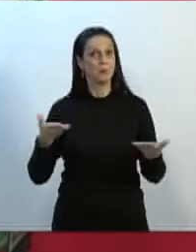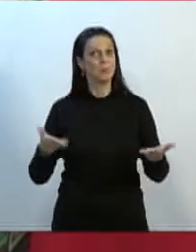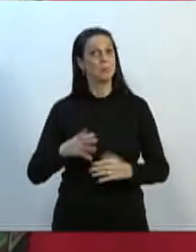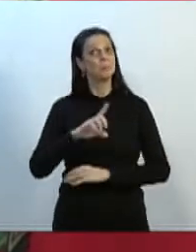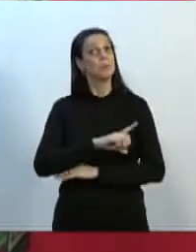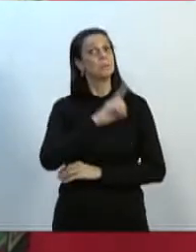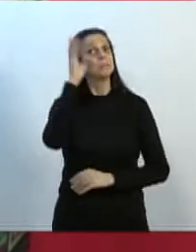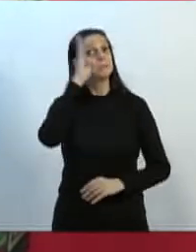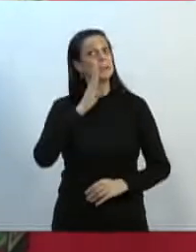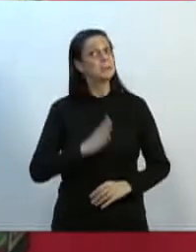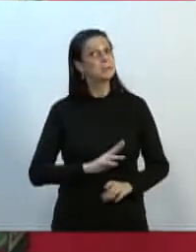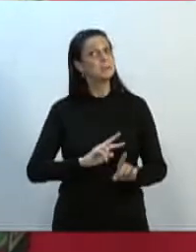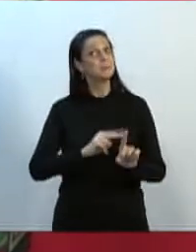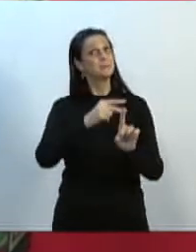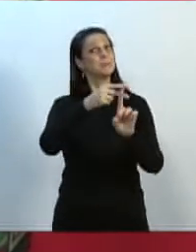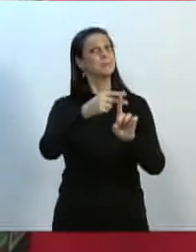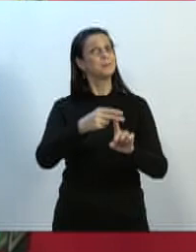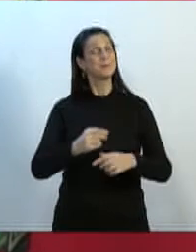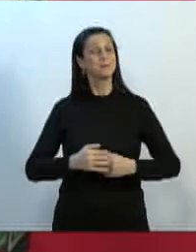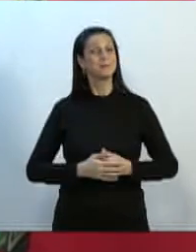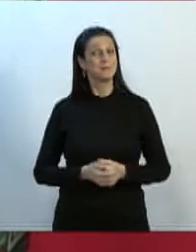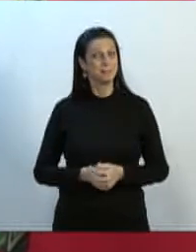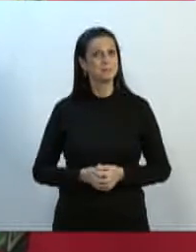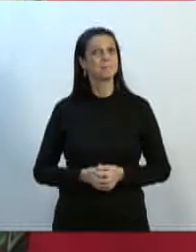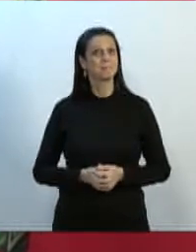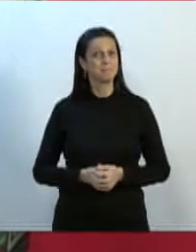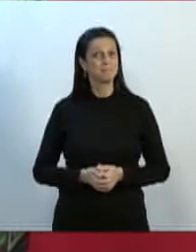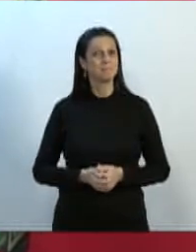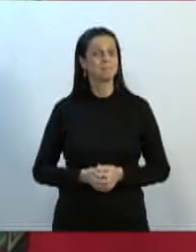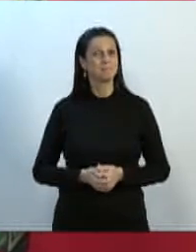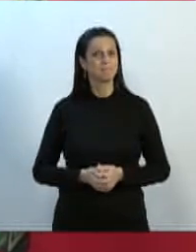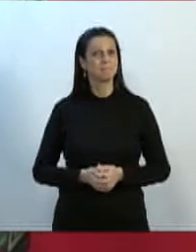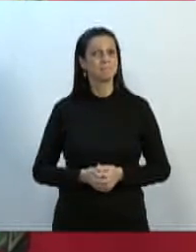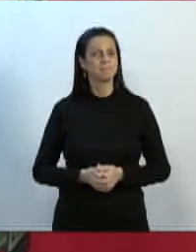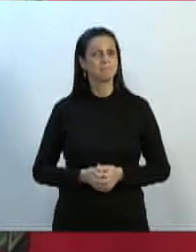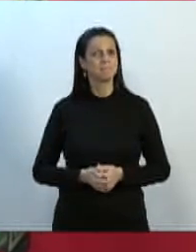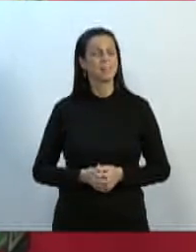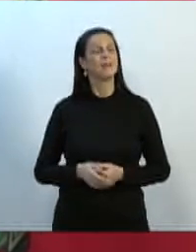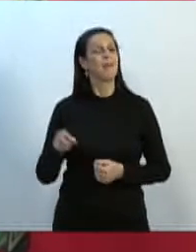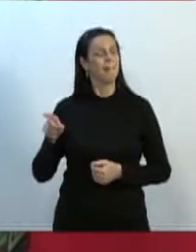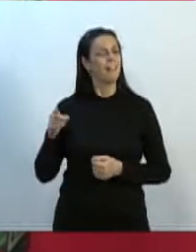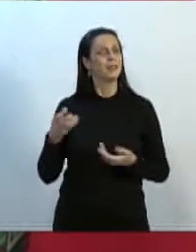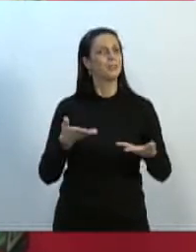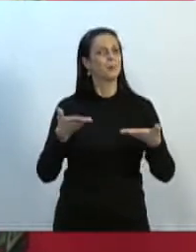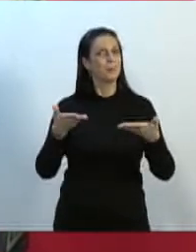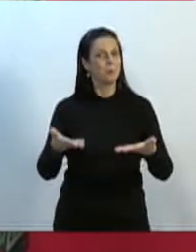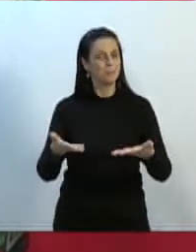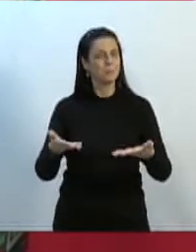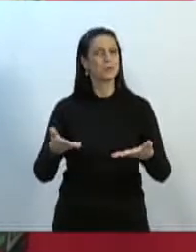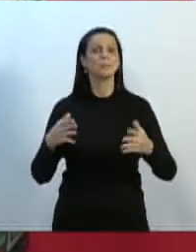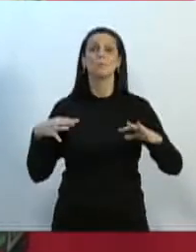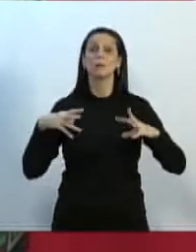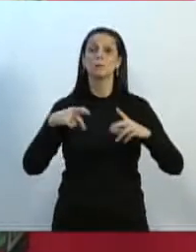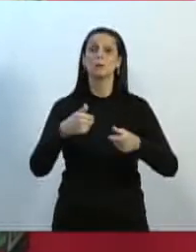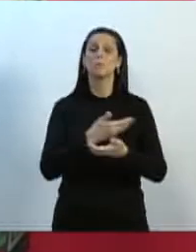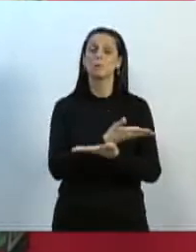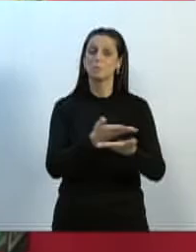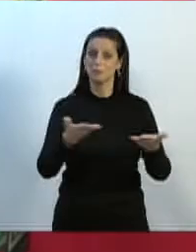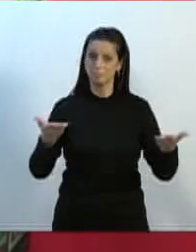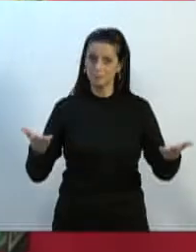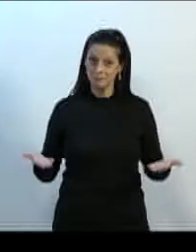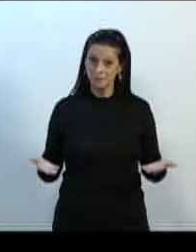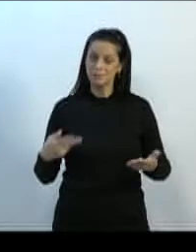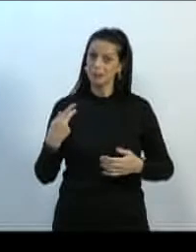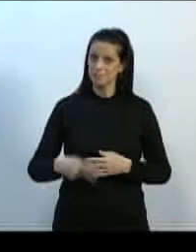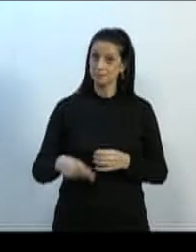Nacional da Inovação, e ele tem um grande convite aí para fazer a todos aqui da